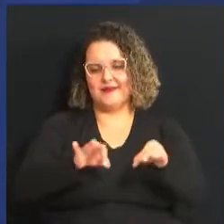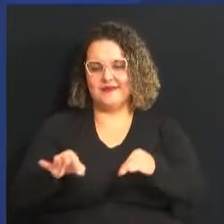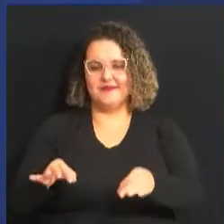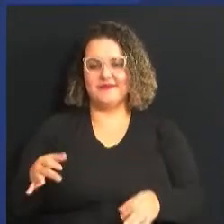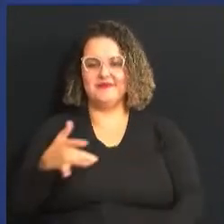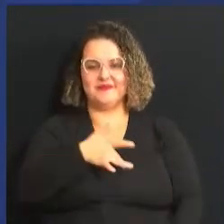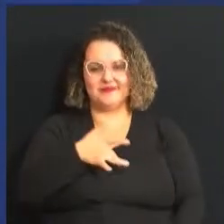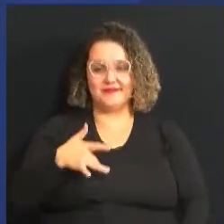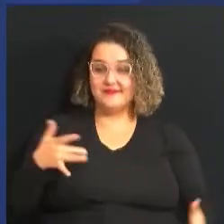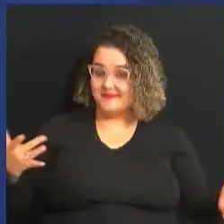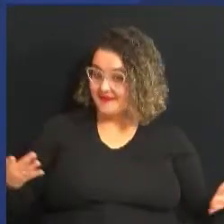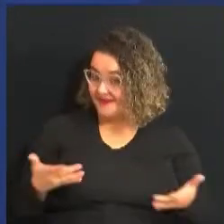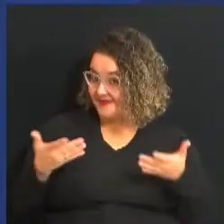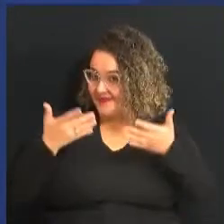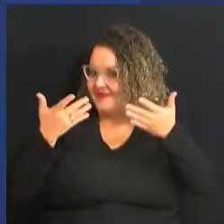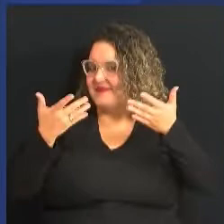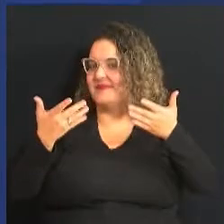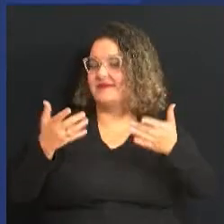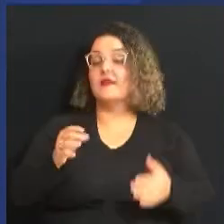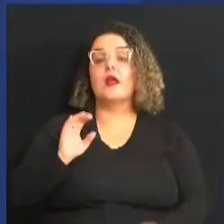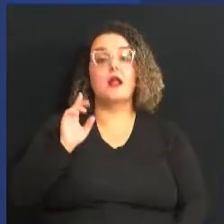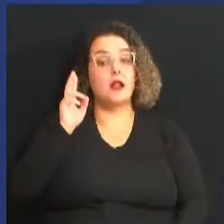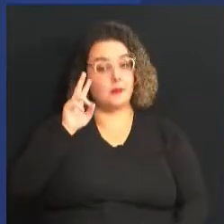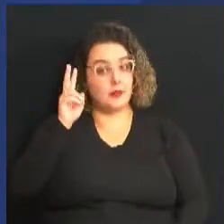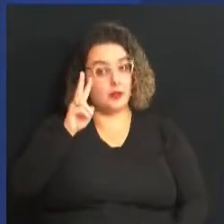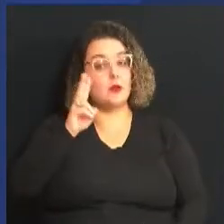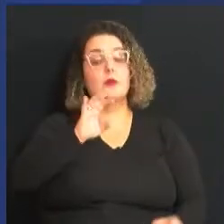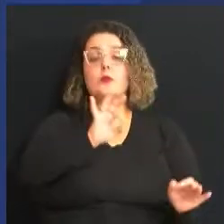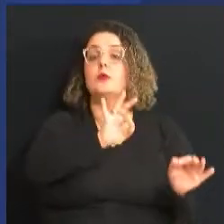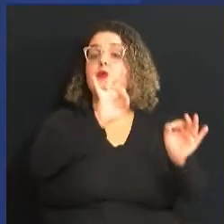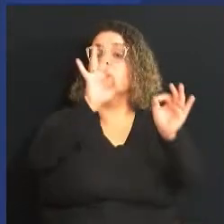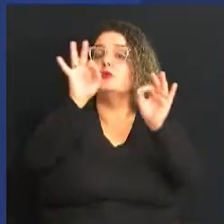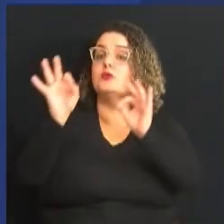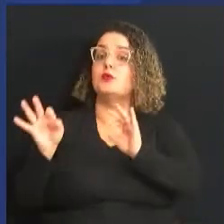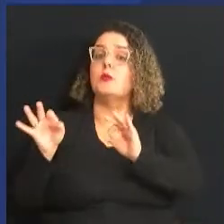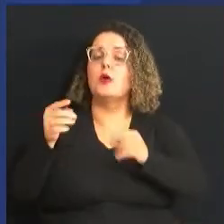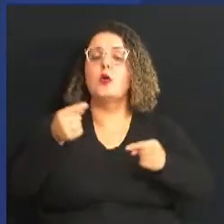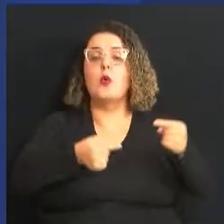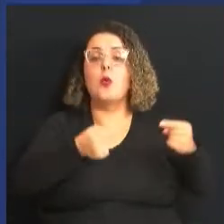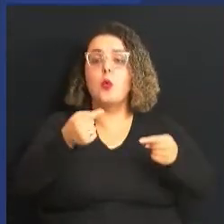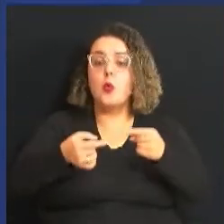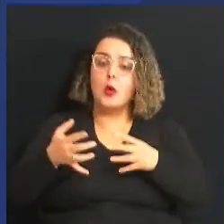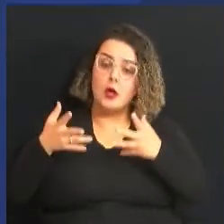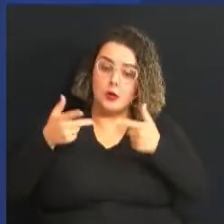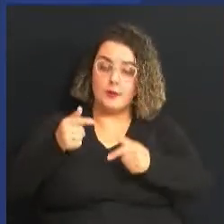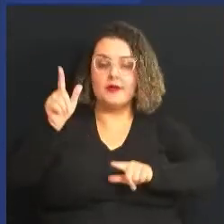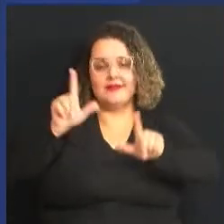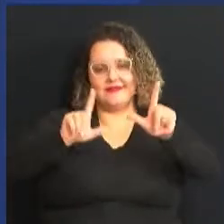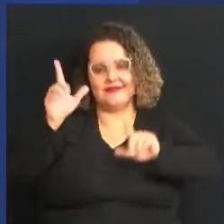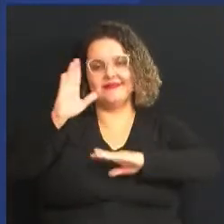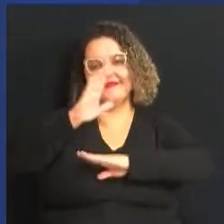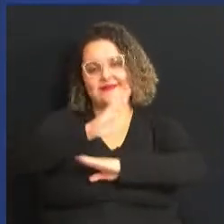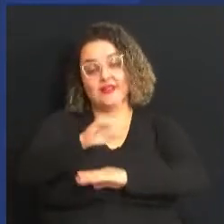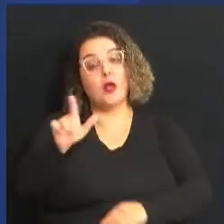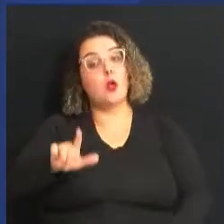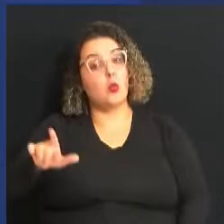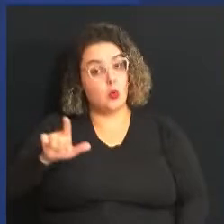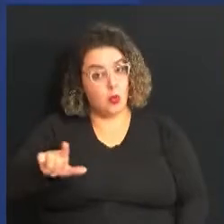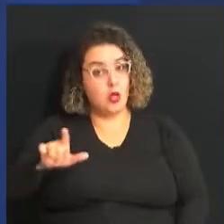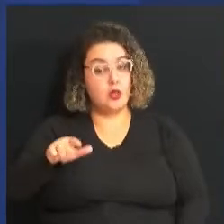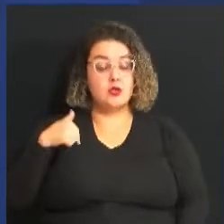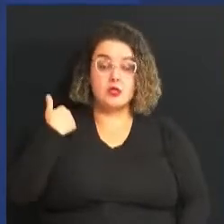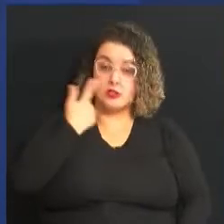Vida. Lembrando que você pode acompanhar toda a nossa discussão aqui pela tela da TV Câmara e, claro, também por meio das nossas